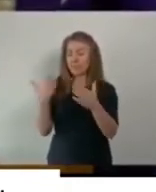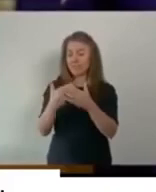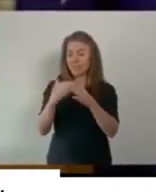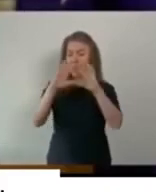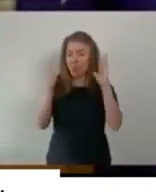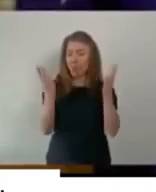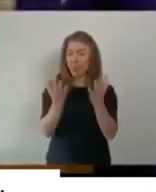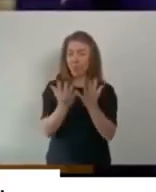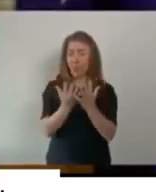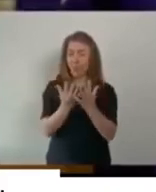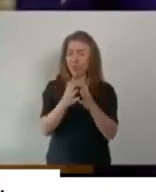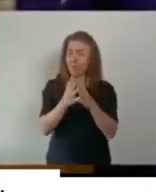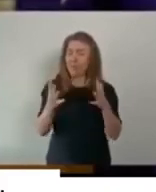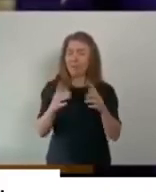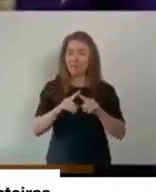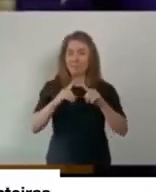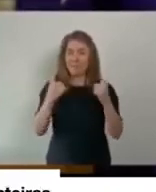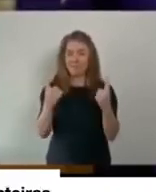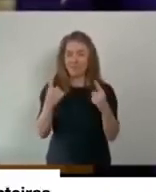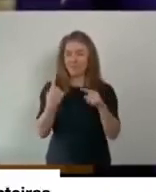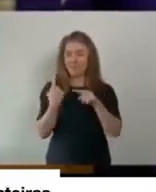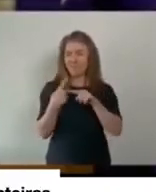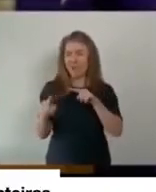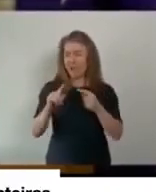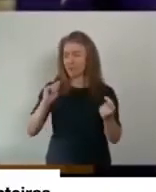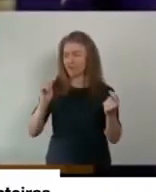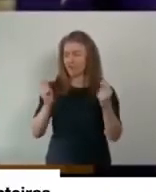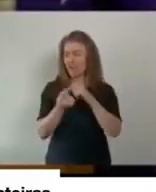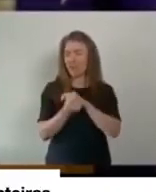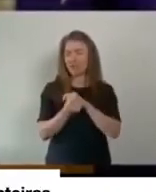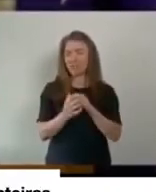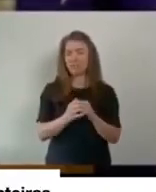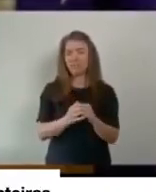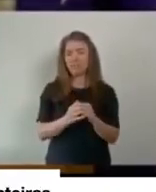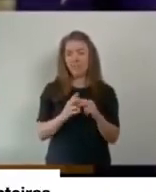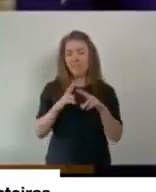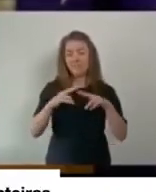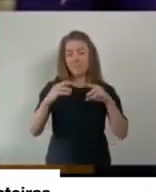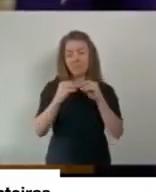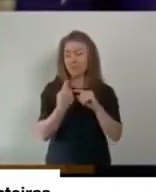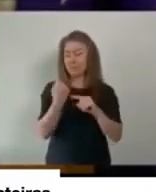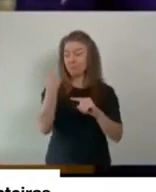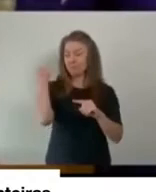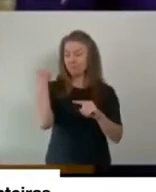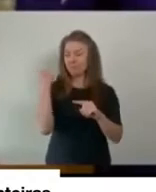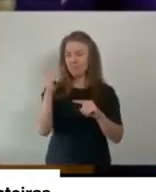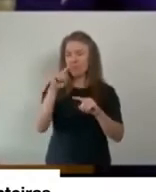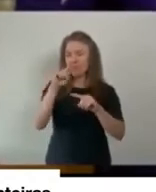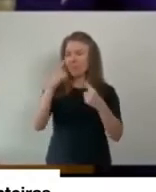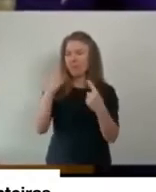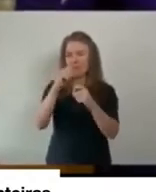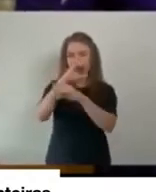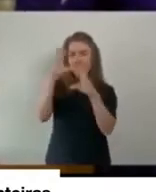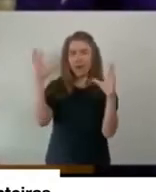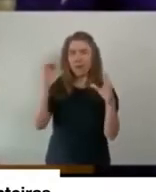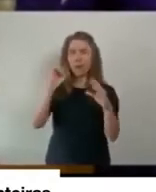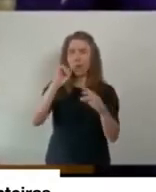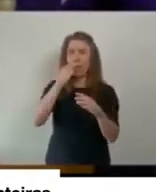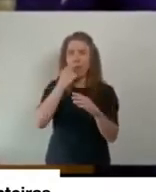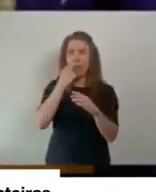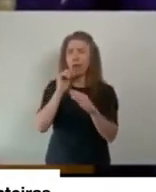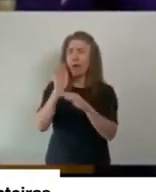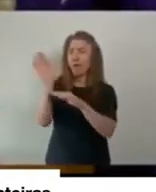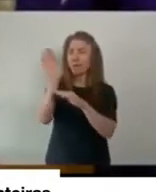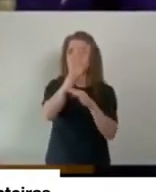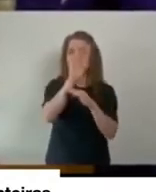mudou muito rapidamente. Em februário, seria unimaginável para cerrar Nova Zelândia mudou. para o